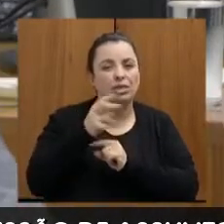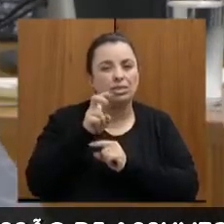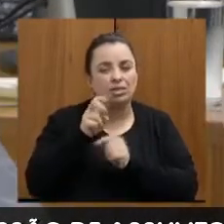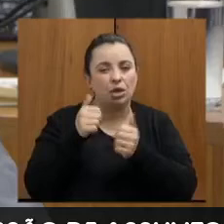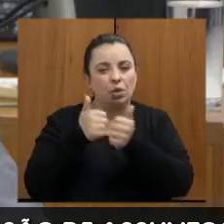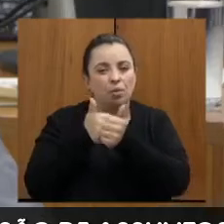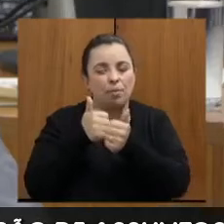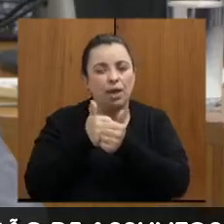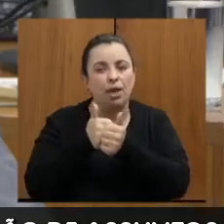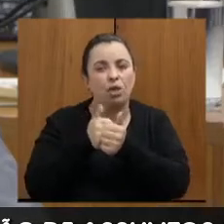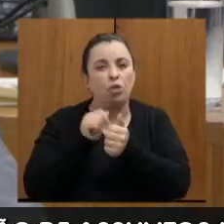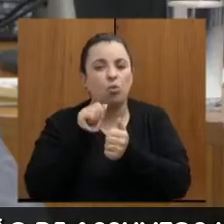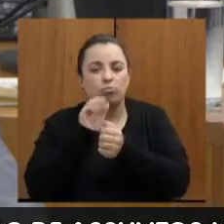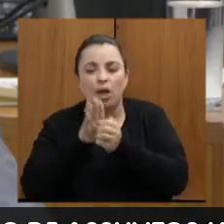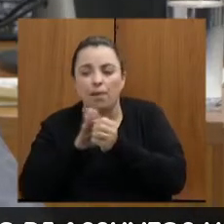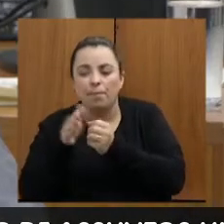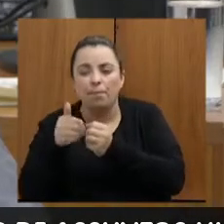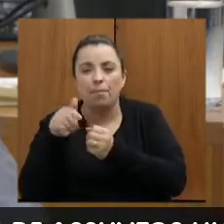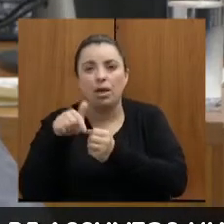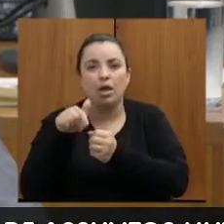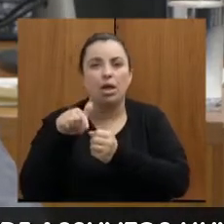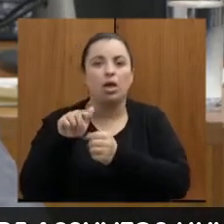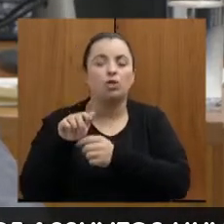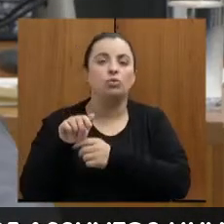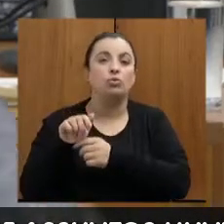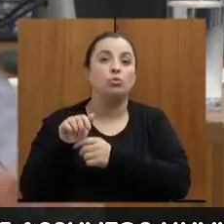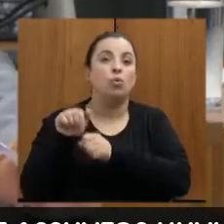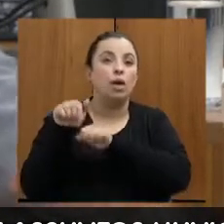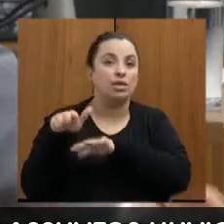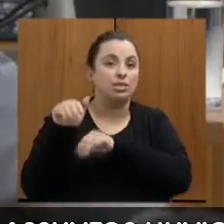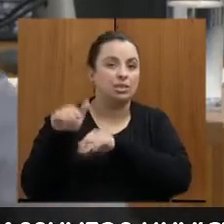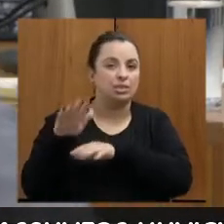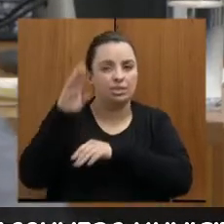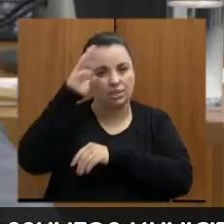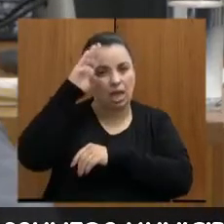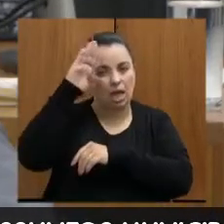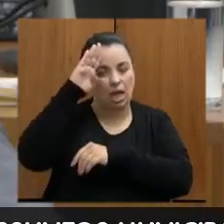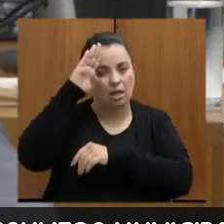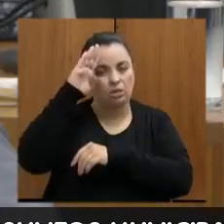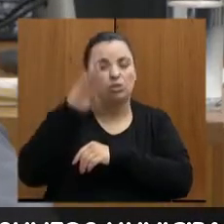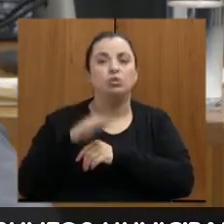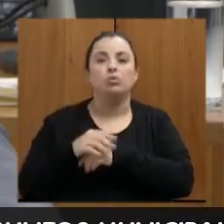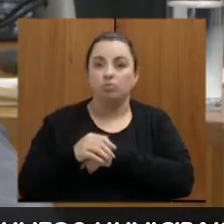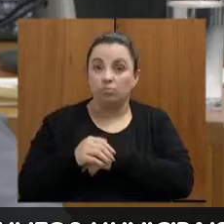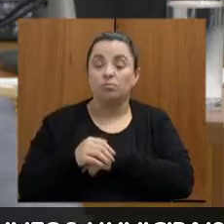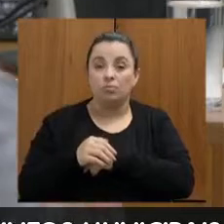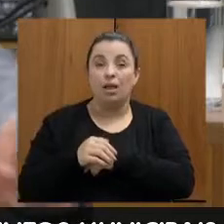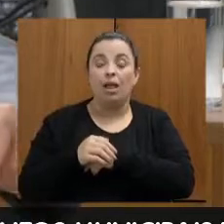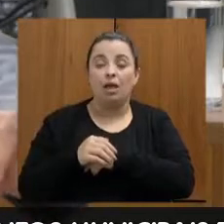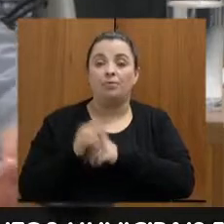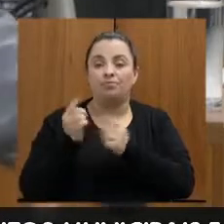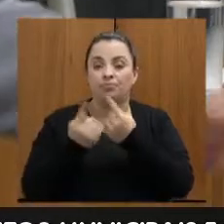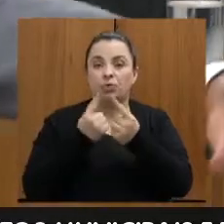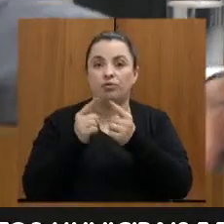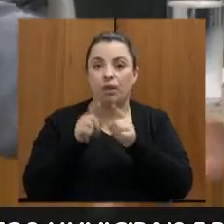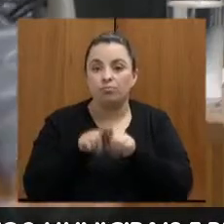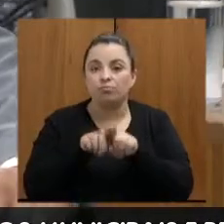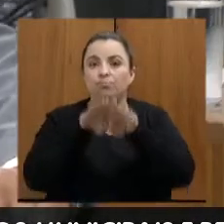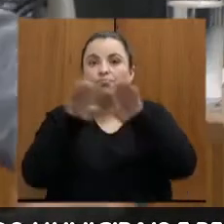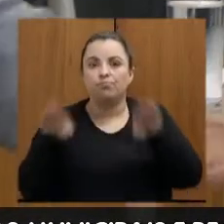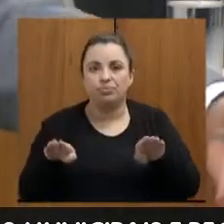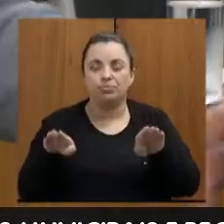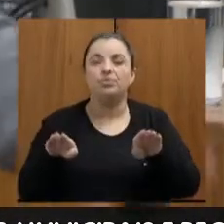que passa lá do lado do exército né aplicar e vai ser duplicada né